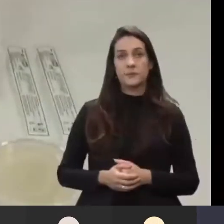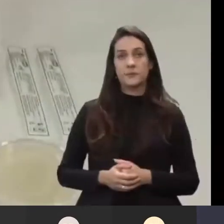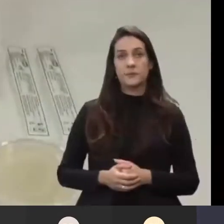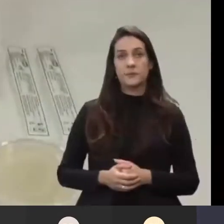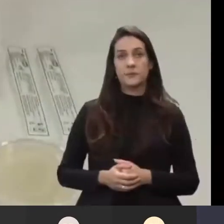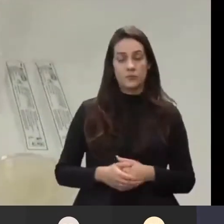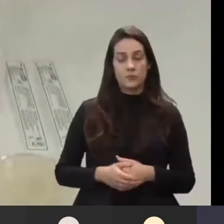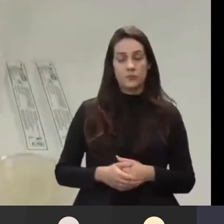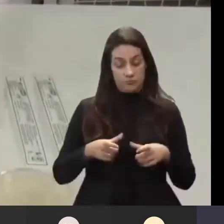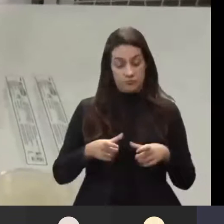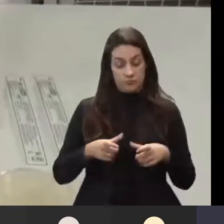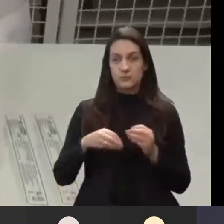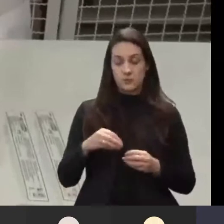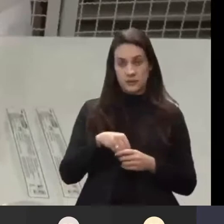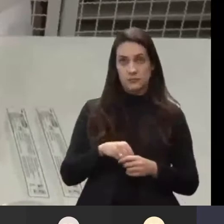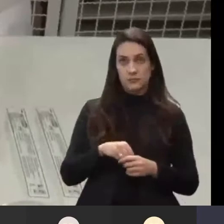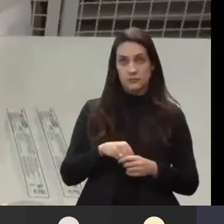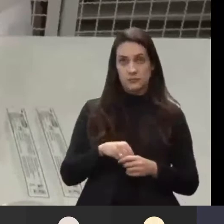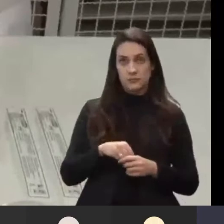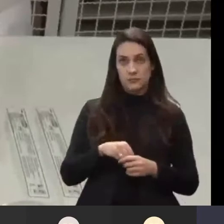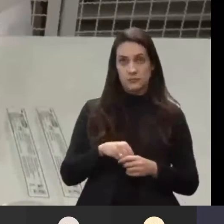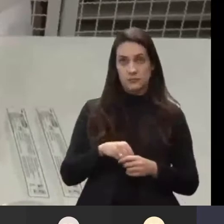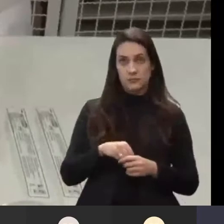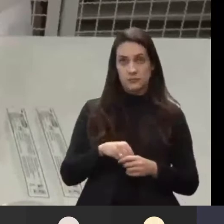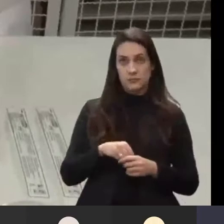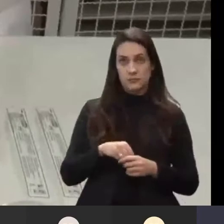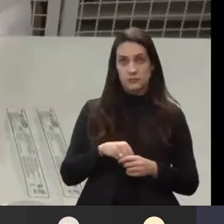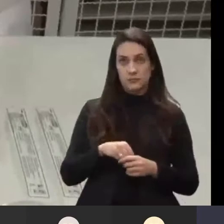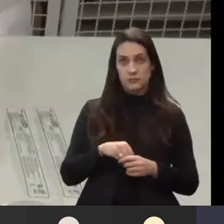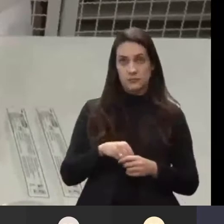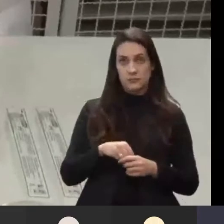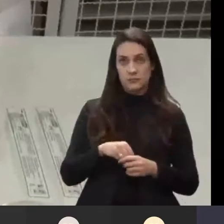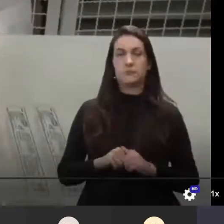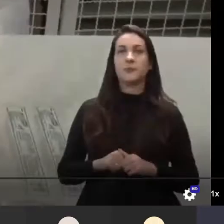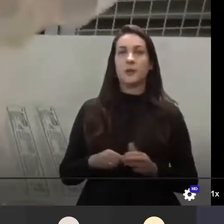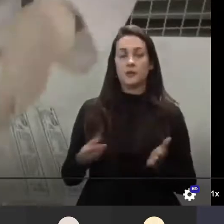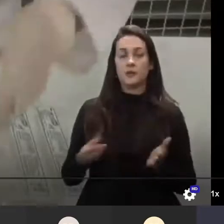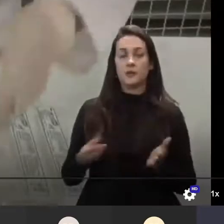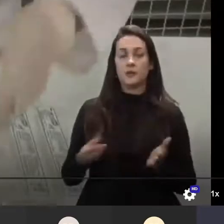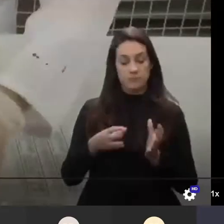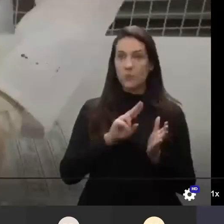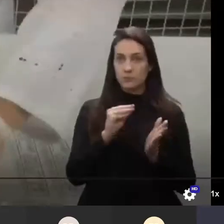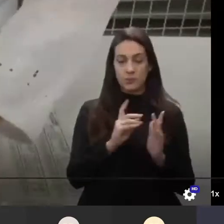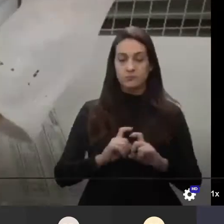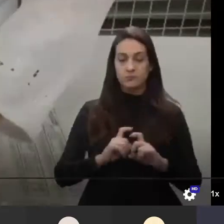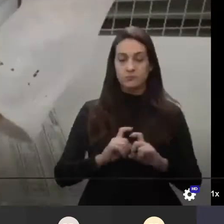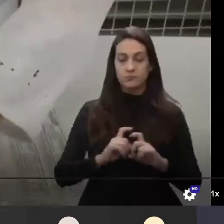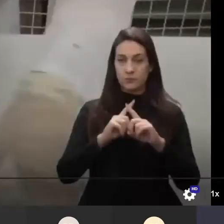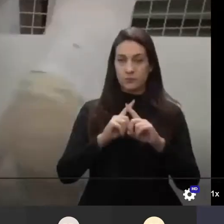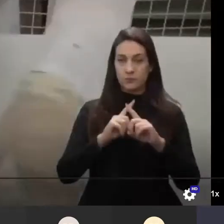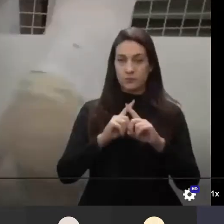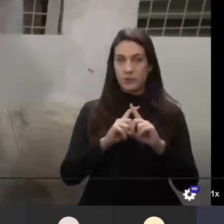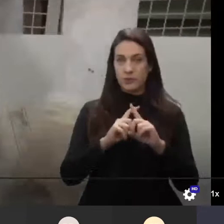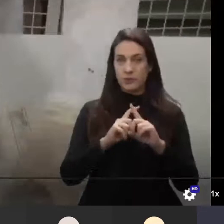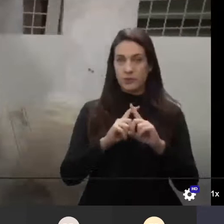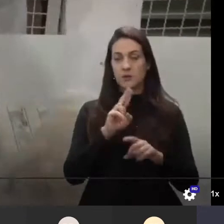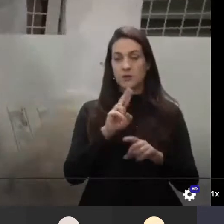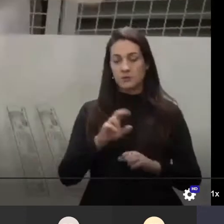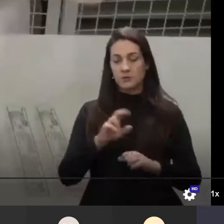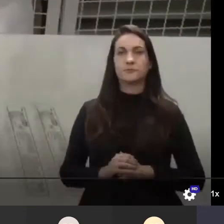contendo o Miller-Hinton, também estéreo. E aí você vai identificar no fundo da placa a sua bactéria e o seu nome.